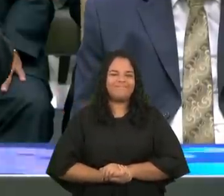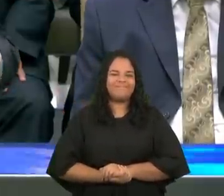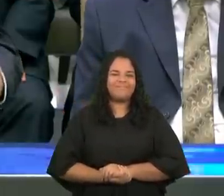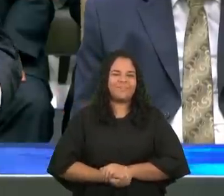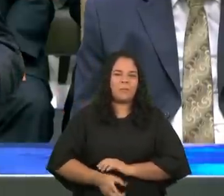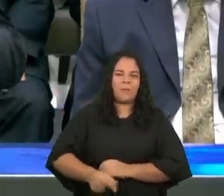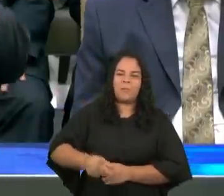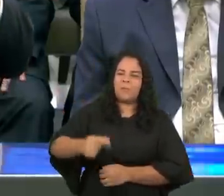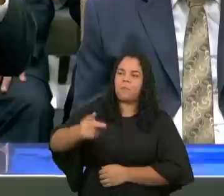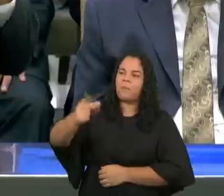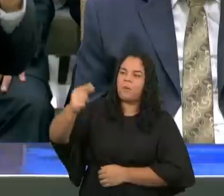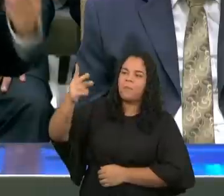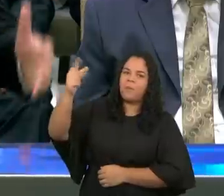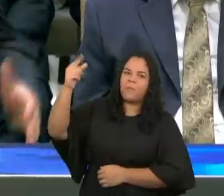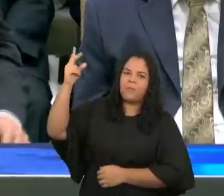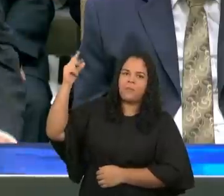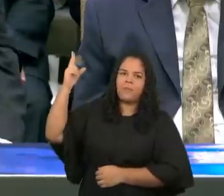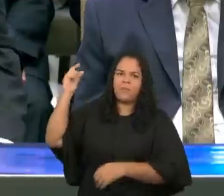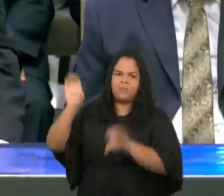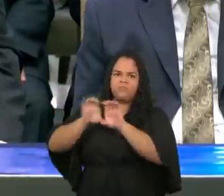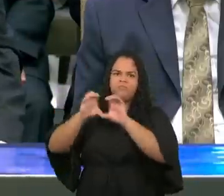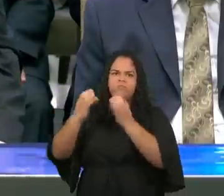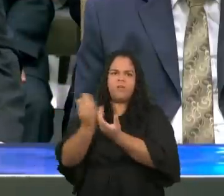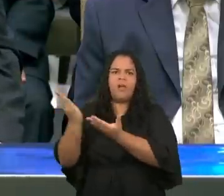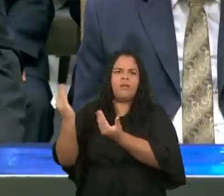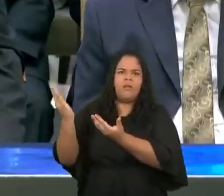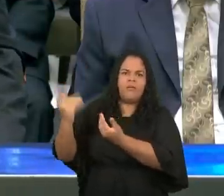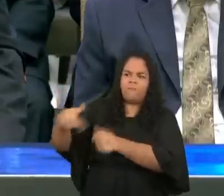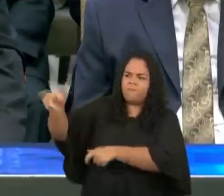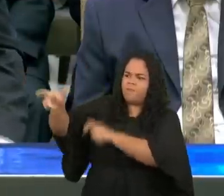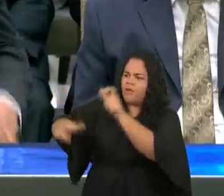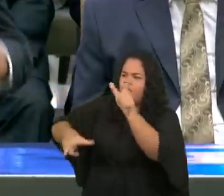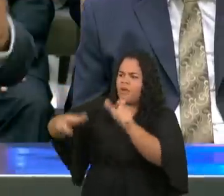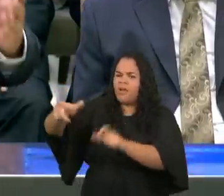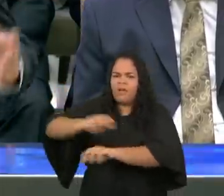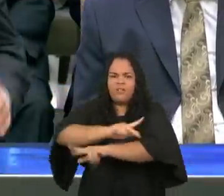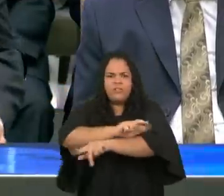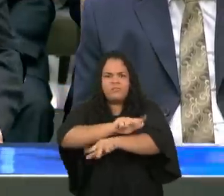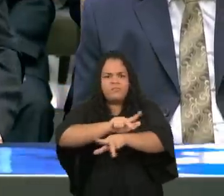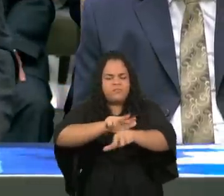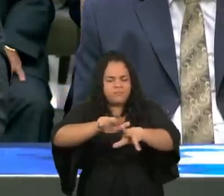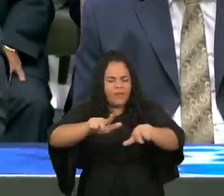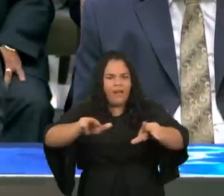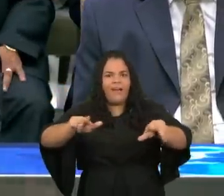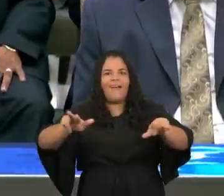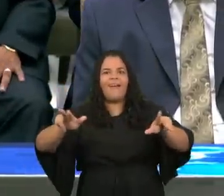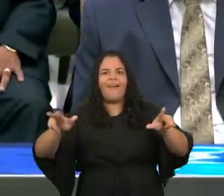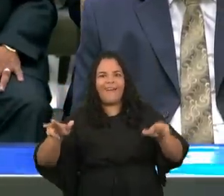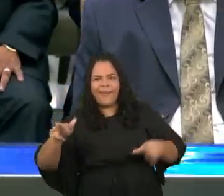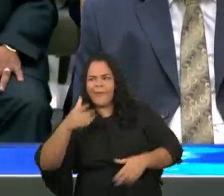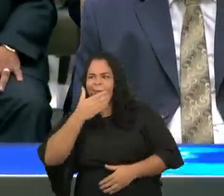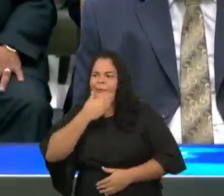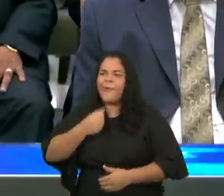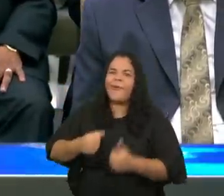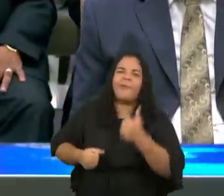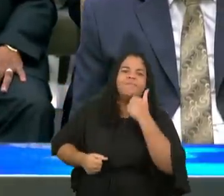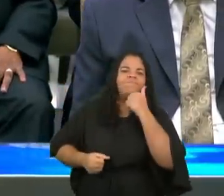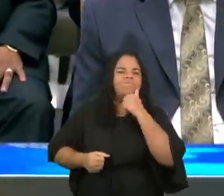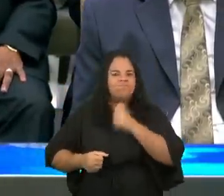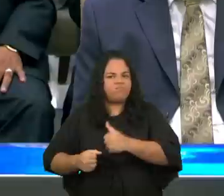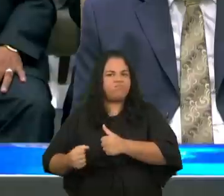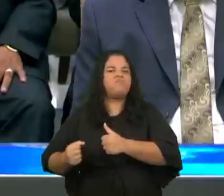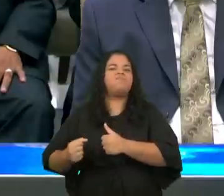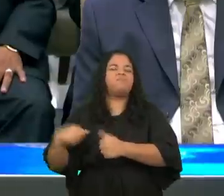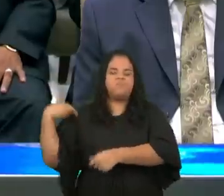alimentados, formados, talhados por Deus. E hoje, creio que na maioria é uma nova geração para que eu